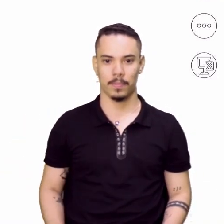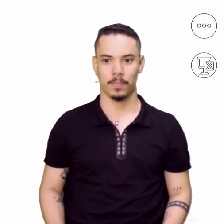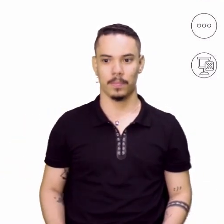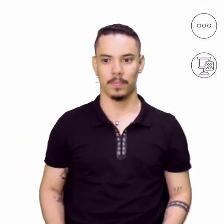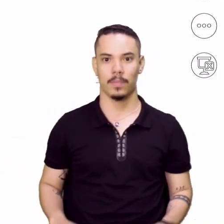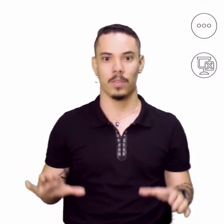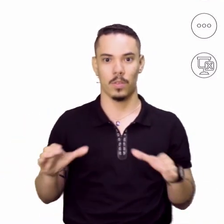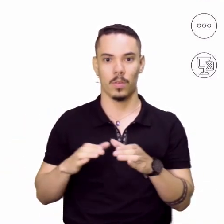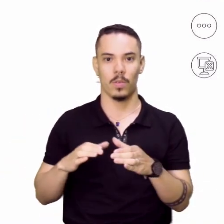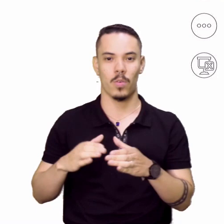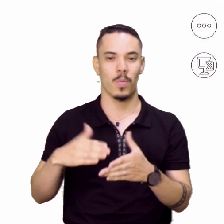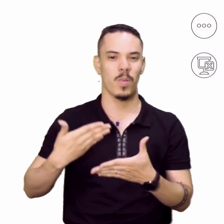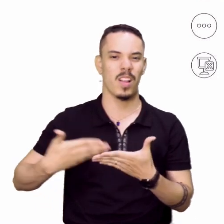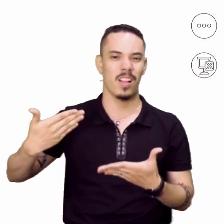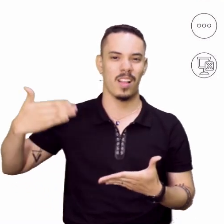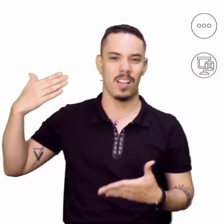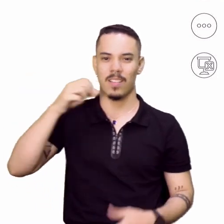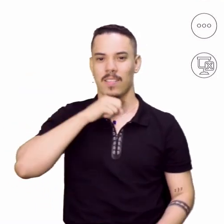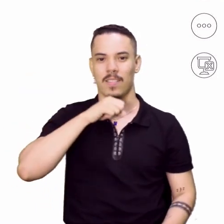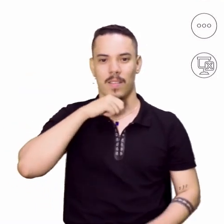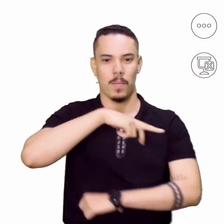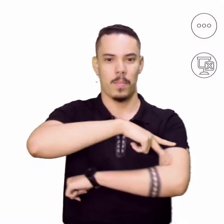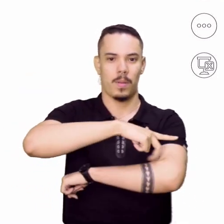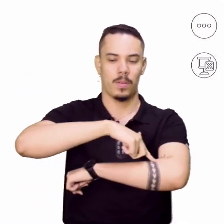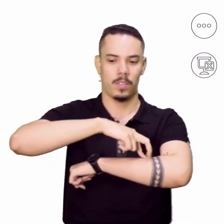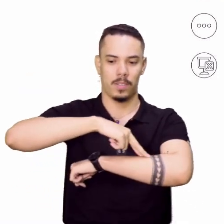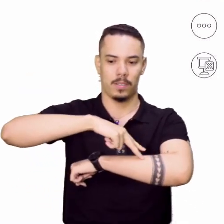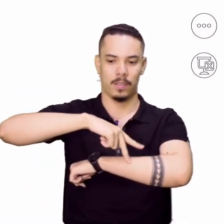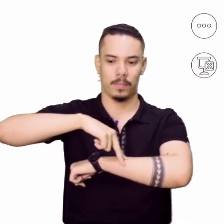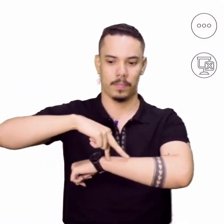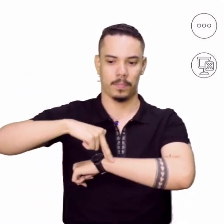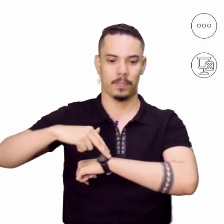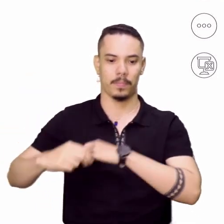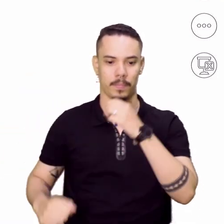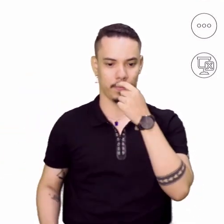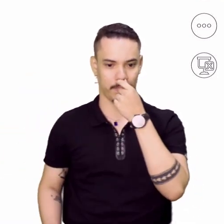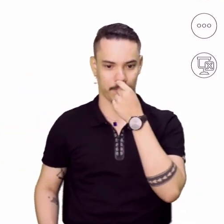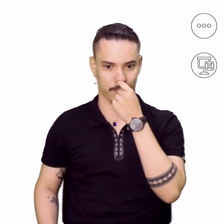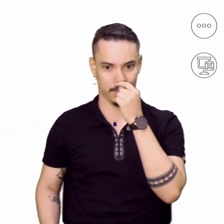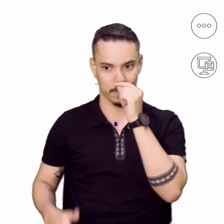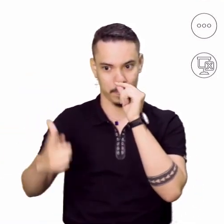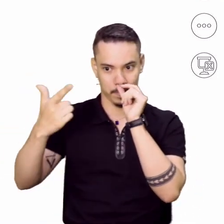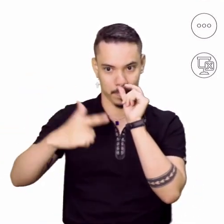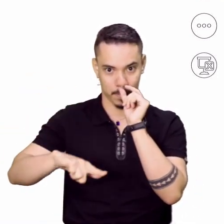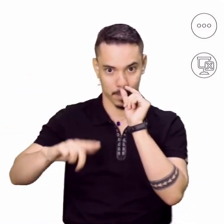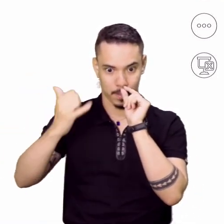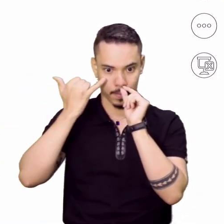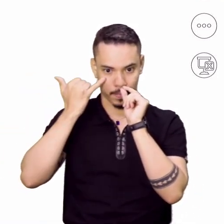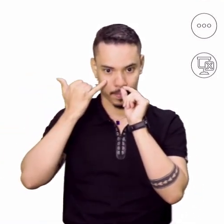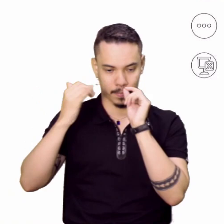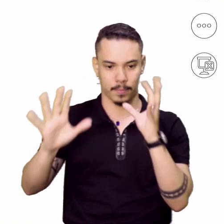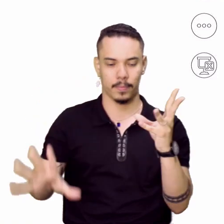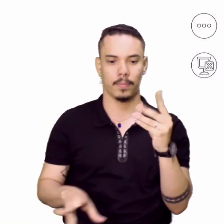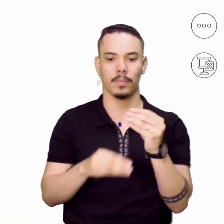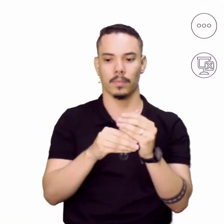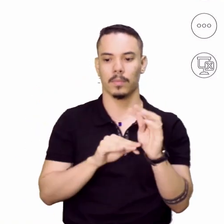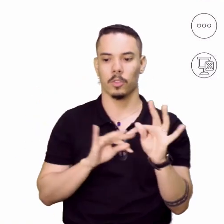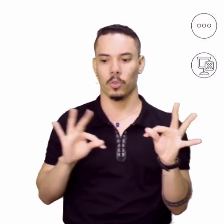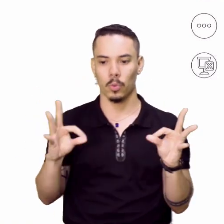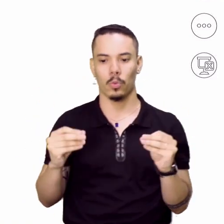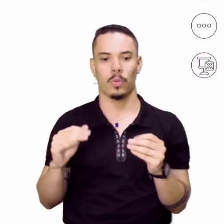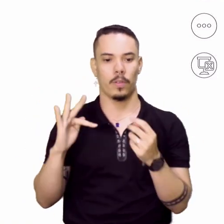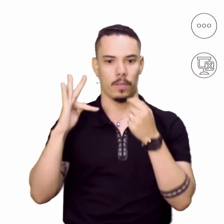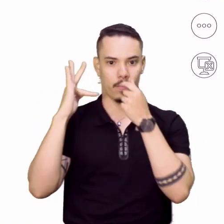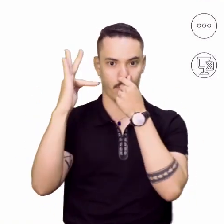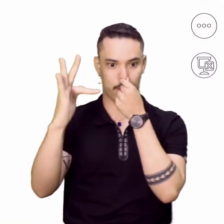né Na época que ele era do Jackson 5 Então temos aí mais uma informação do Doctor tudo isso falado no